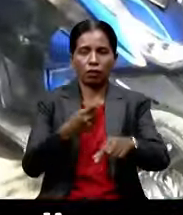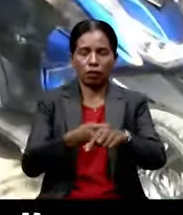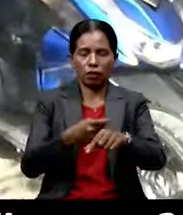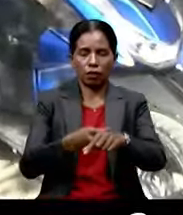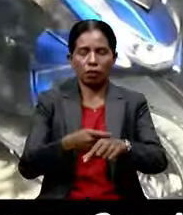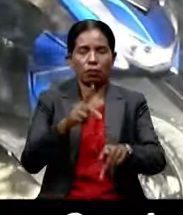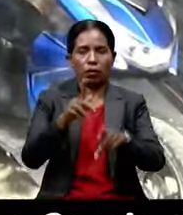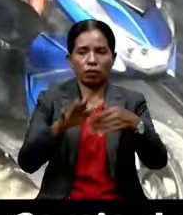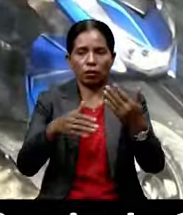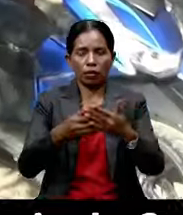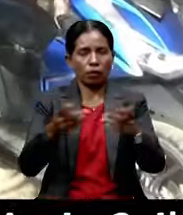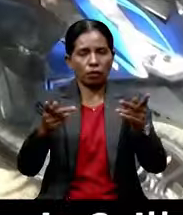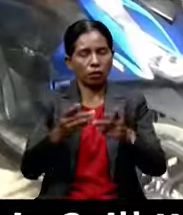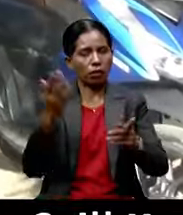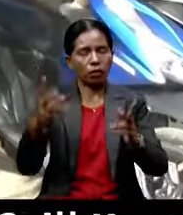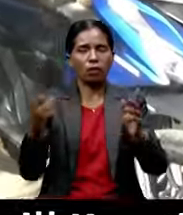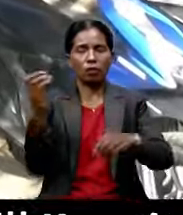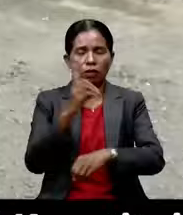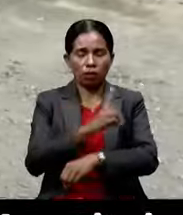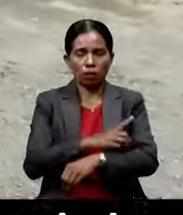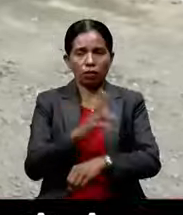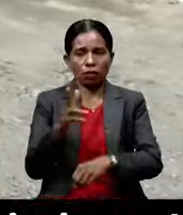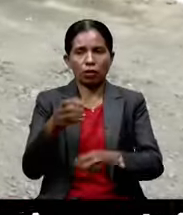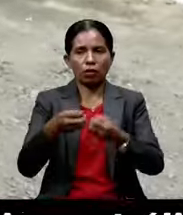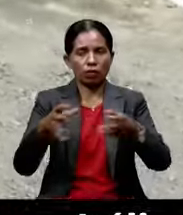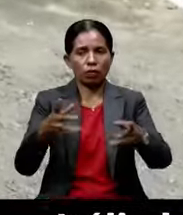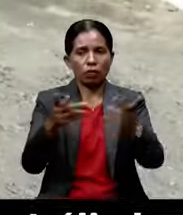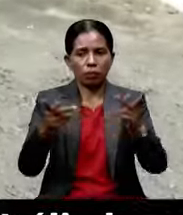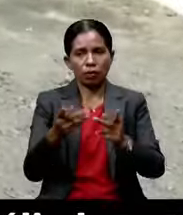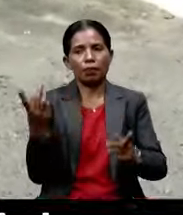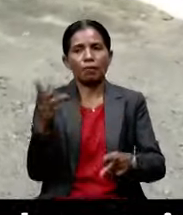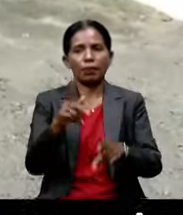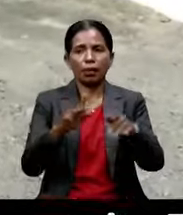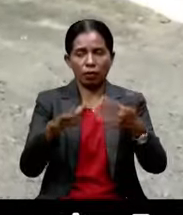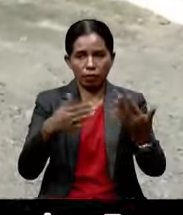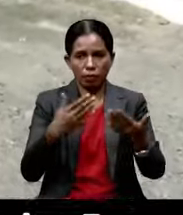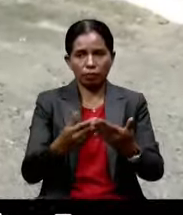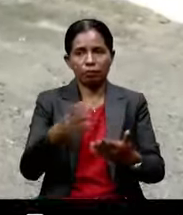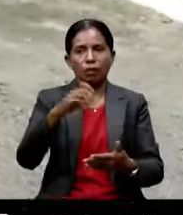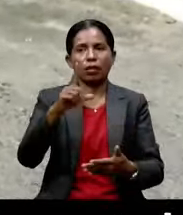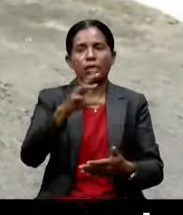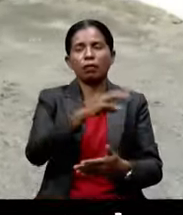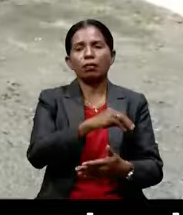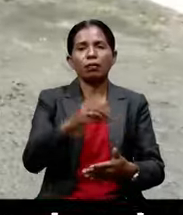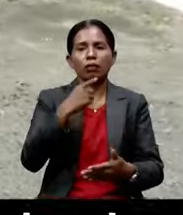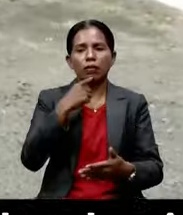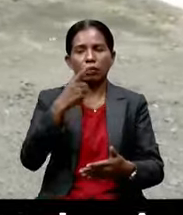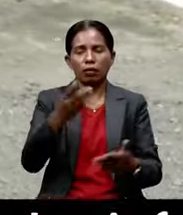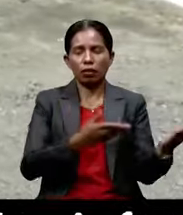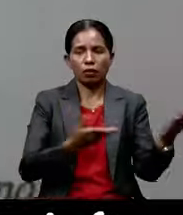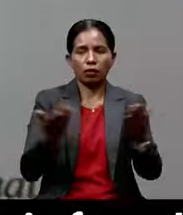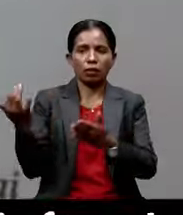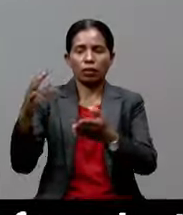prazo ba comunidade, iha area, né? Ba lorong tol nulu, ato ama mo fatin refere. Habitante Sira iha is kazerna polícia, né? Lamenta, no hatama Sira ne